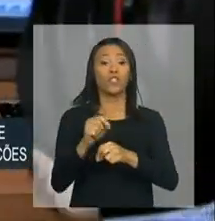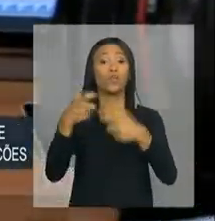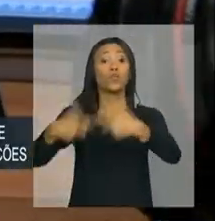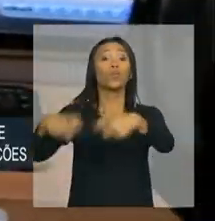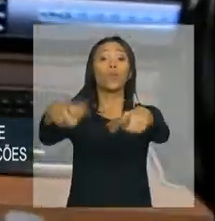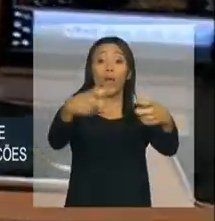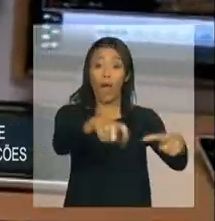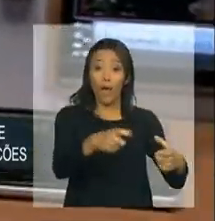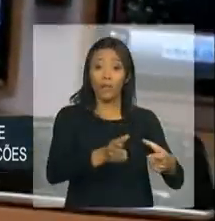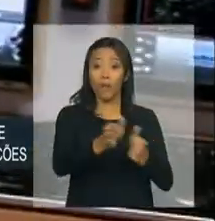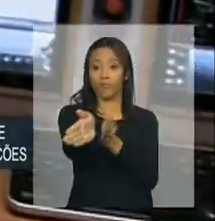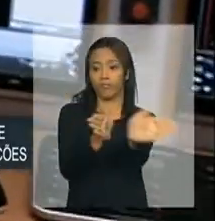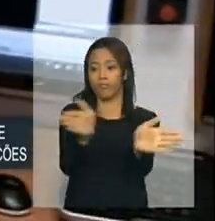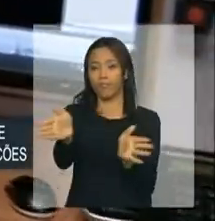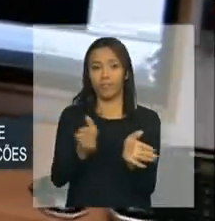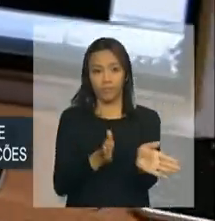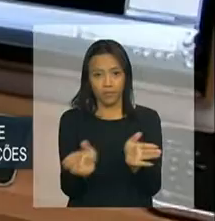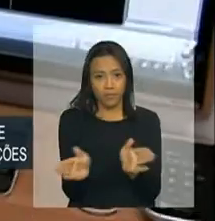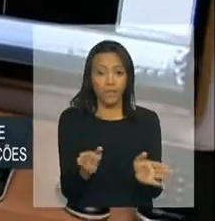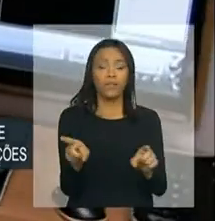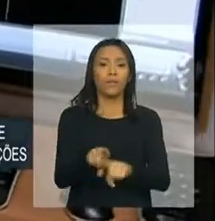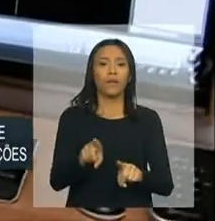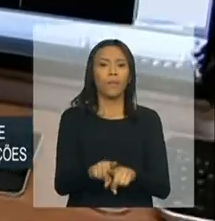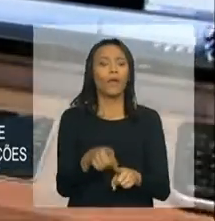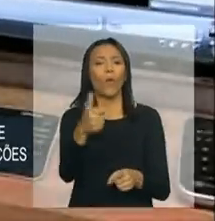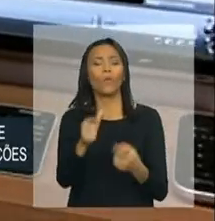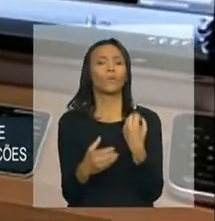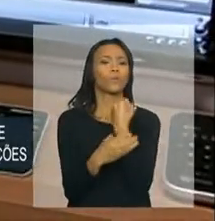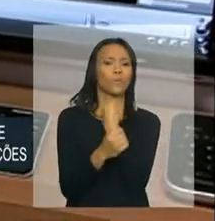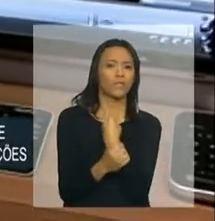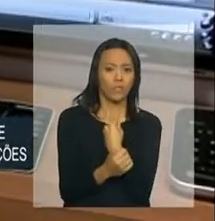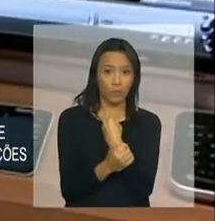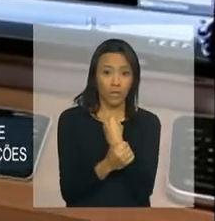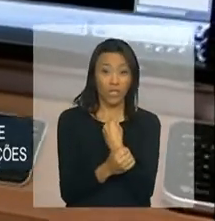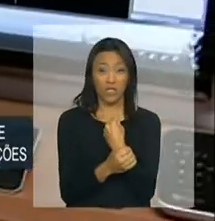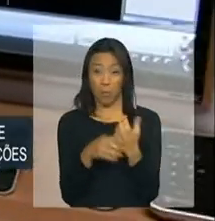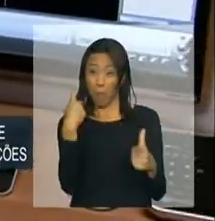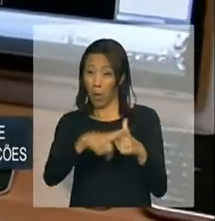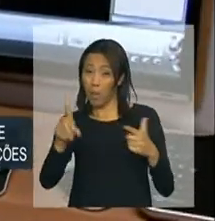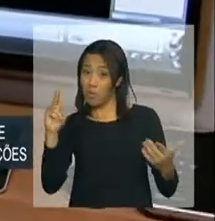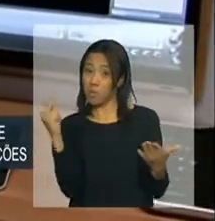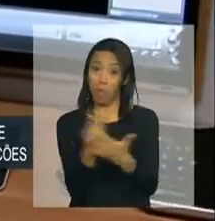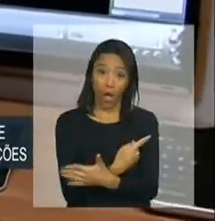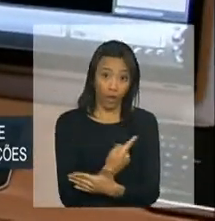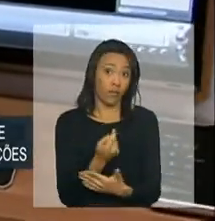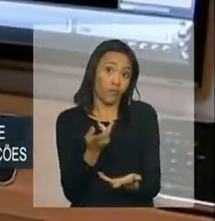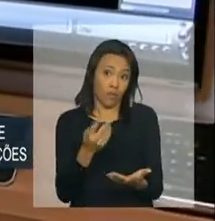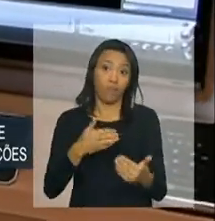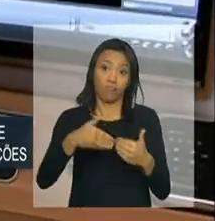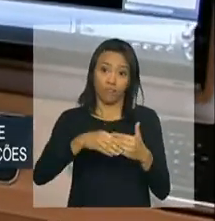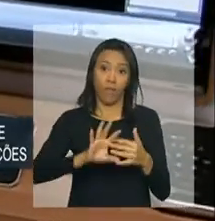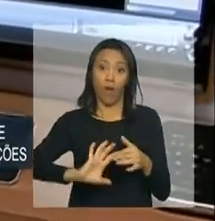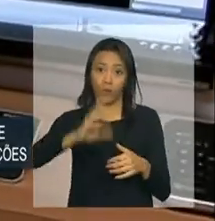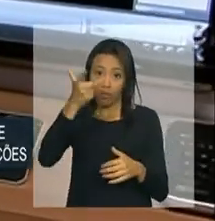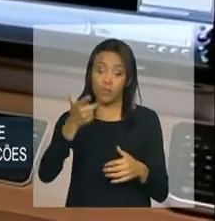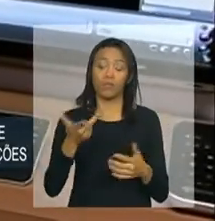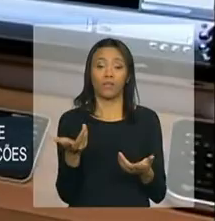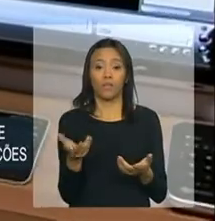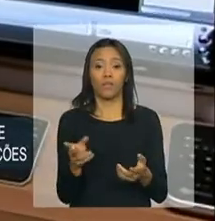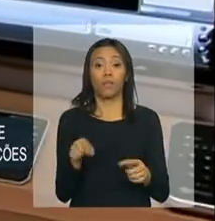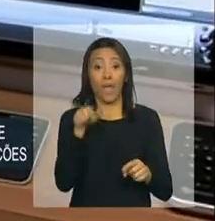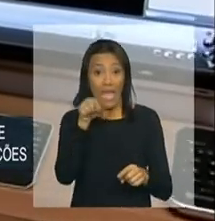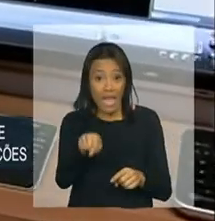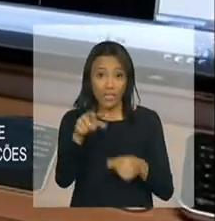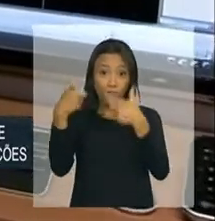locais de acesso questões de segurança prováveis tumultos que possam ocorrer esses centros de